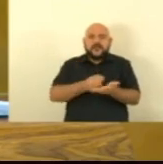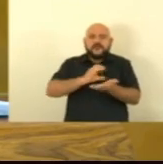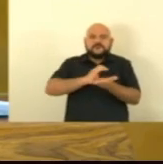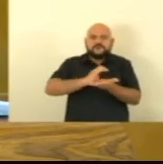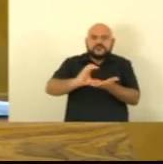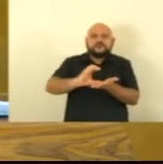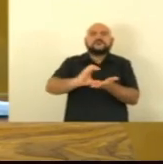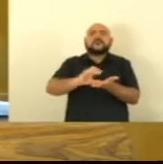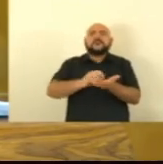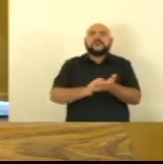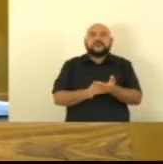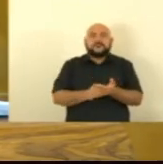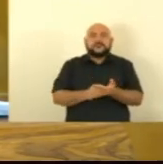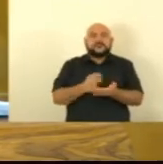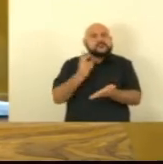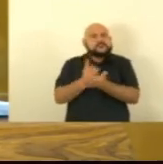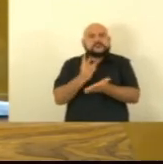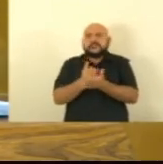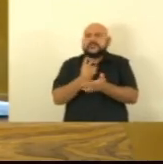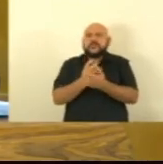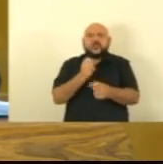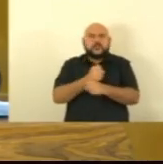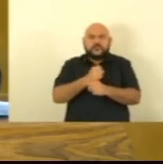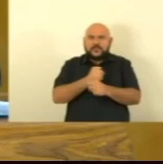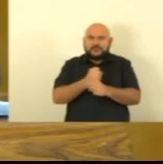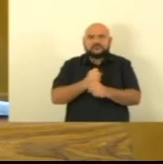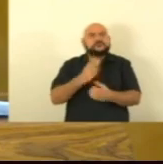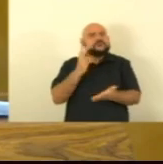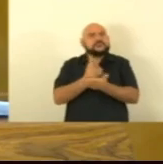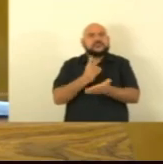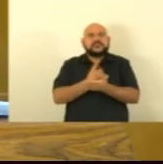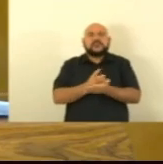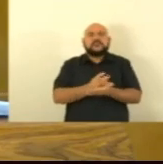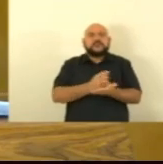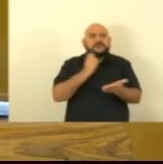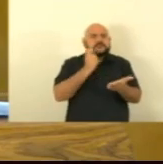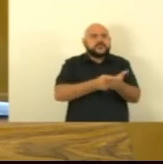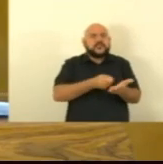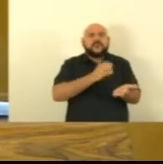anual para todas essas pessoas.